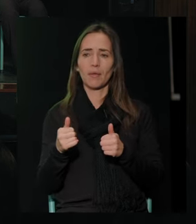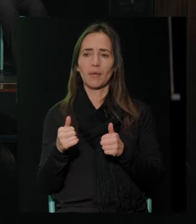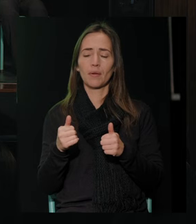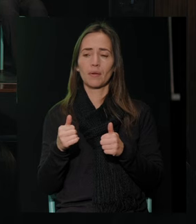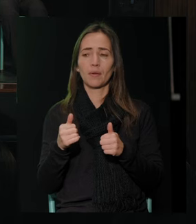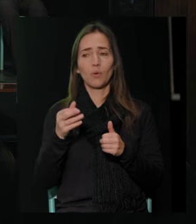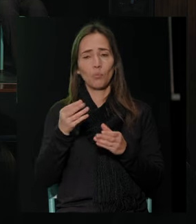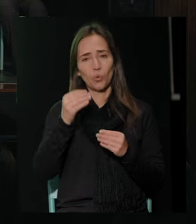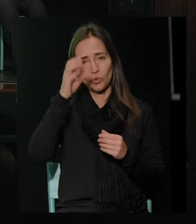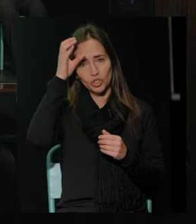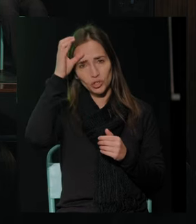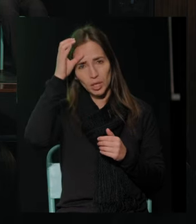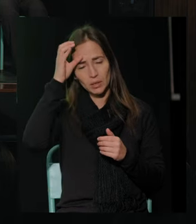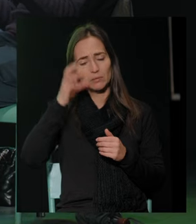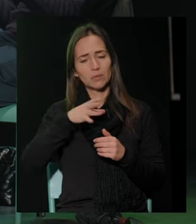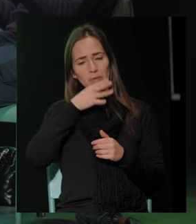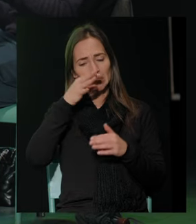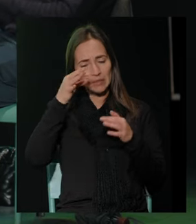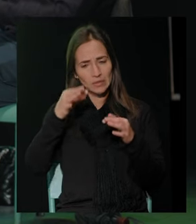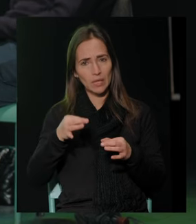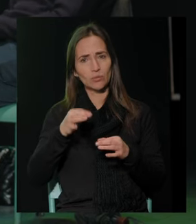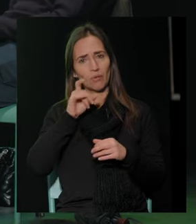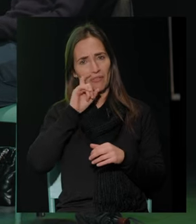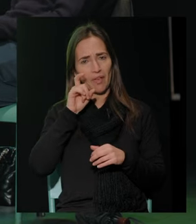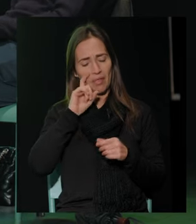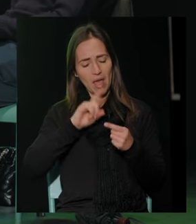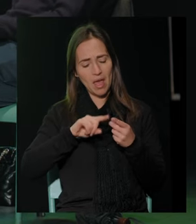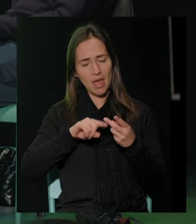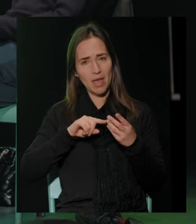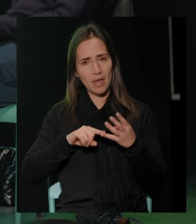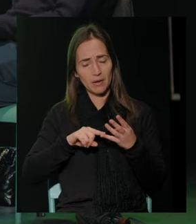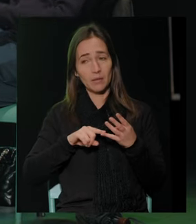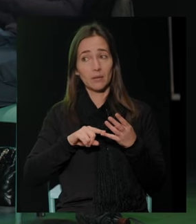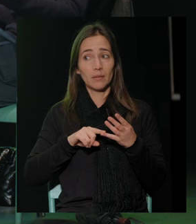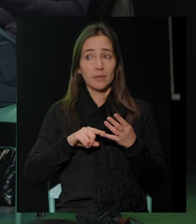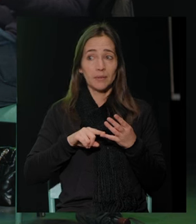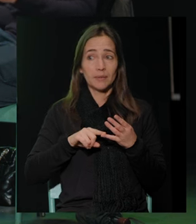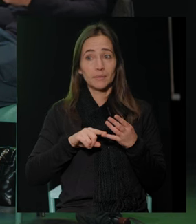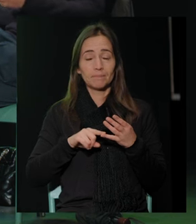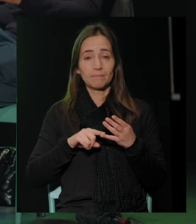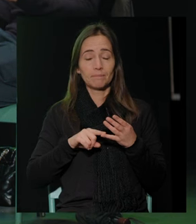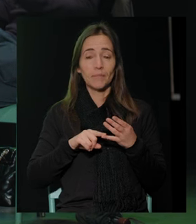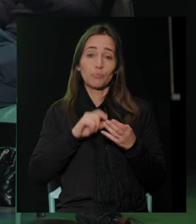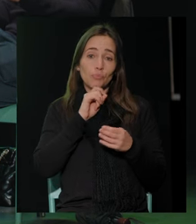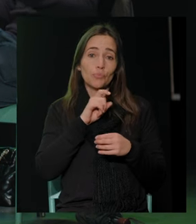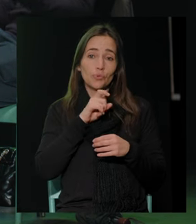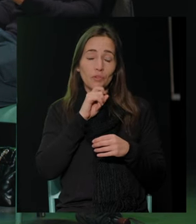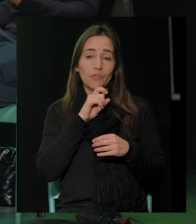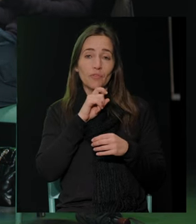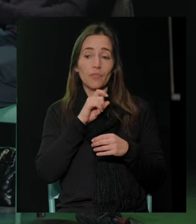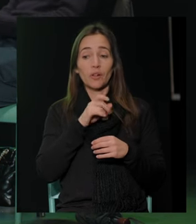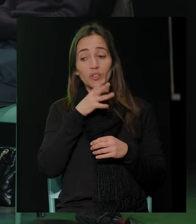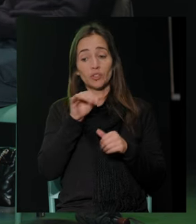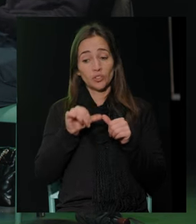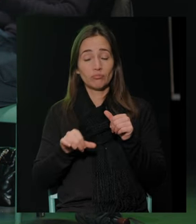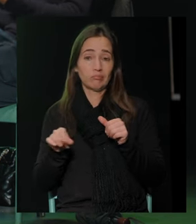super inteligente, super assertivo naquilo que defendia, e eventualmente a conseguir, eventualmente, com aquele tipo